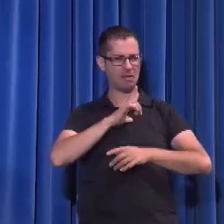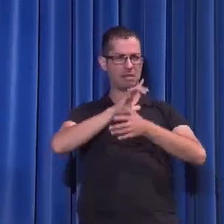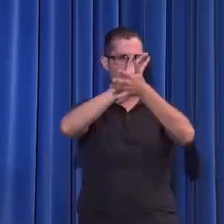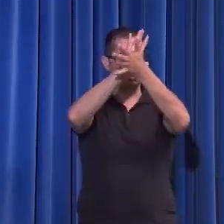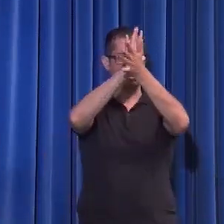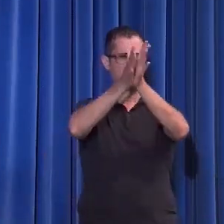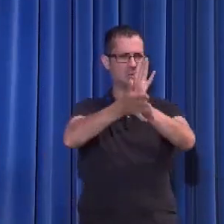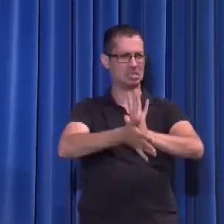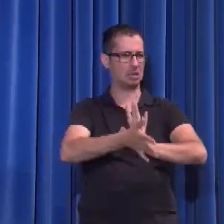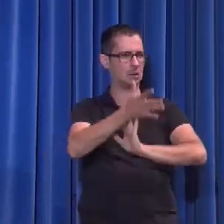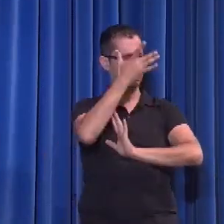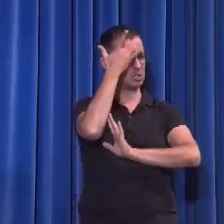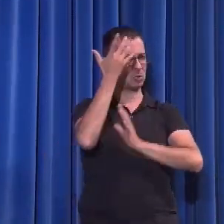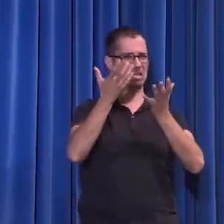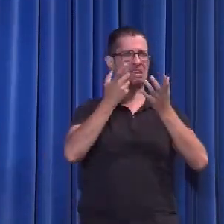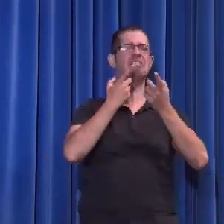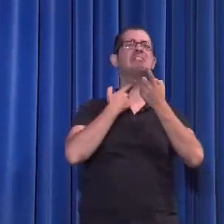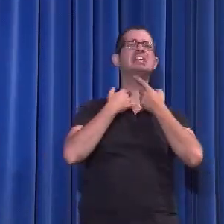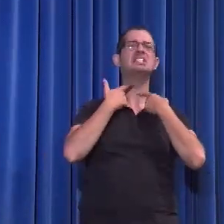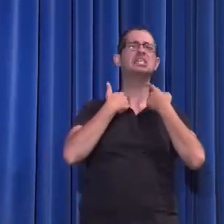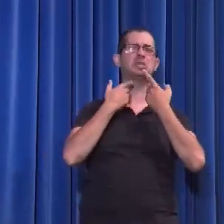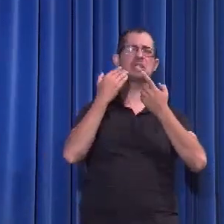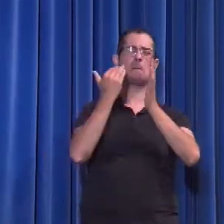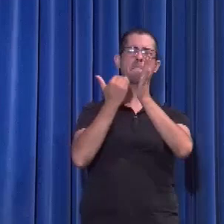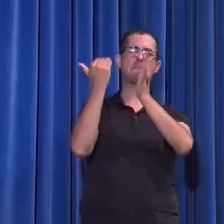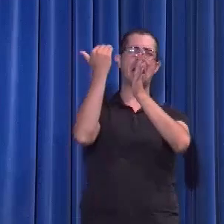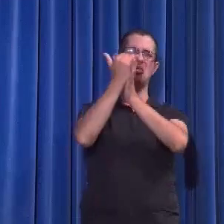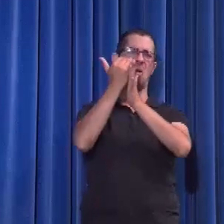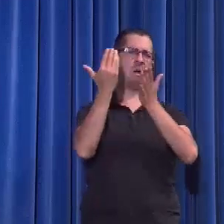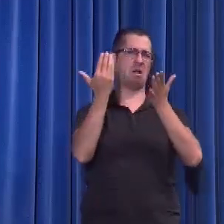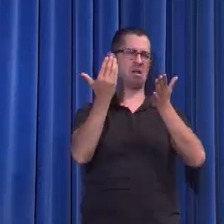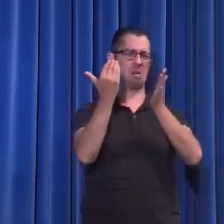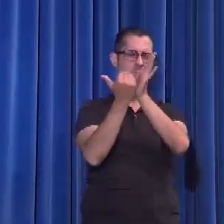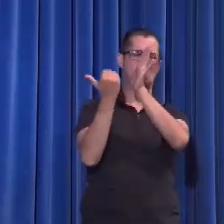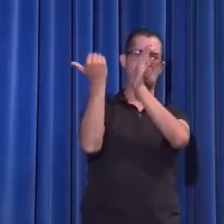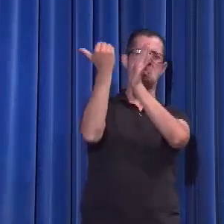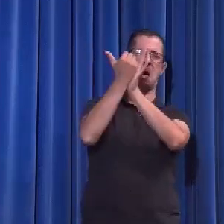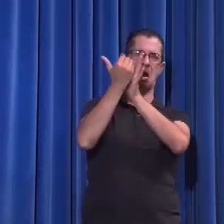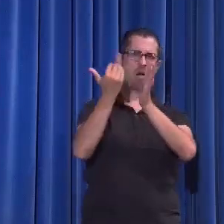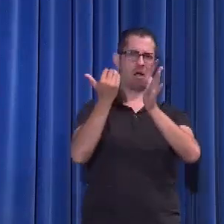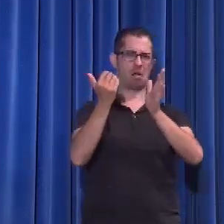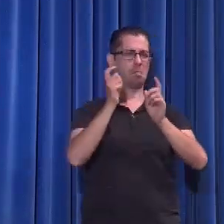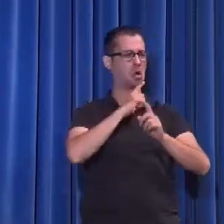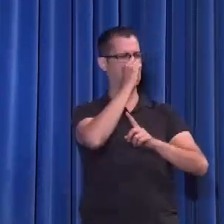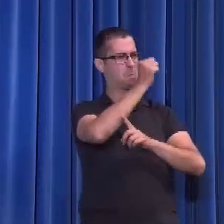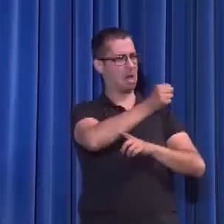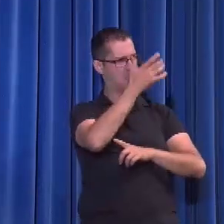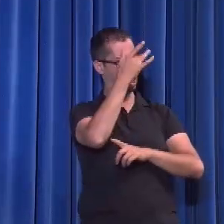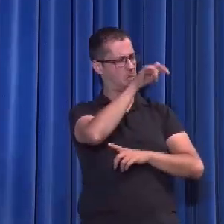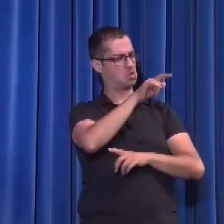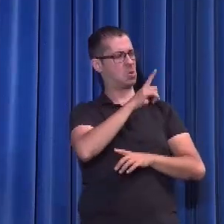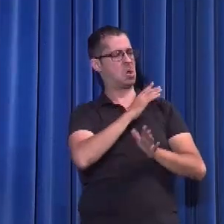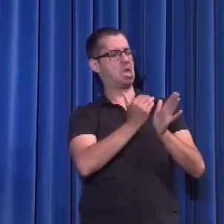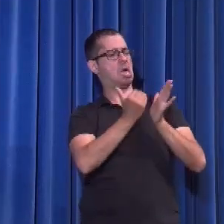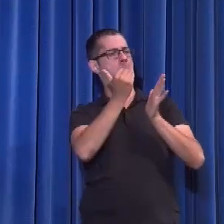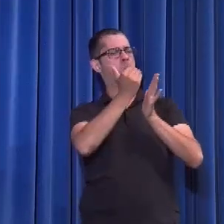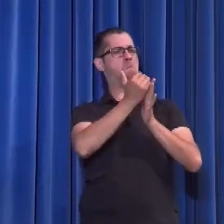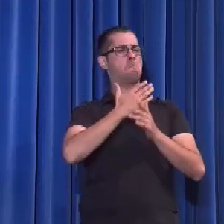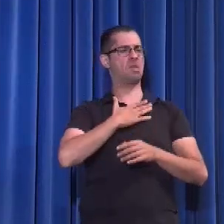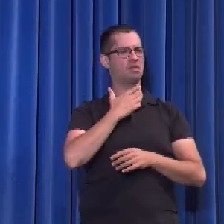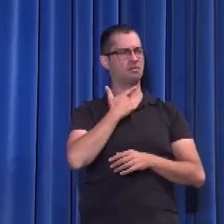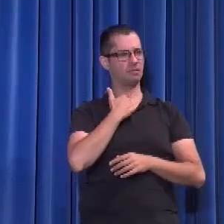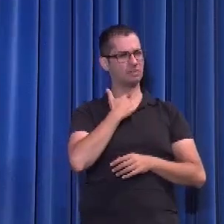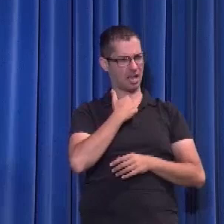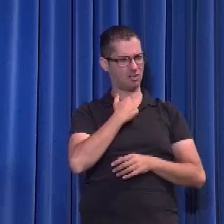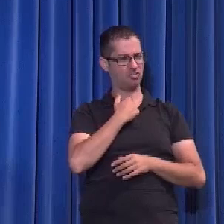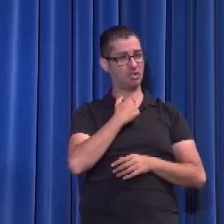os outros. Ele pode então matar os outros e impor a sua vontade sobre os outros. O Senhor